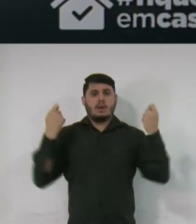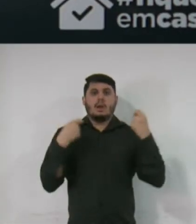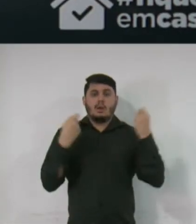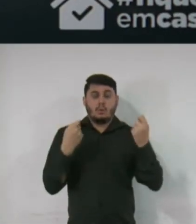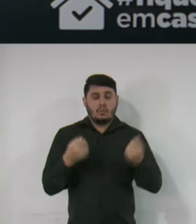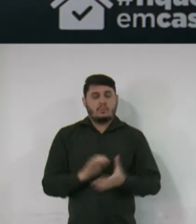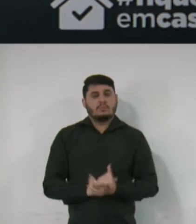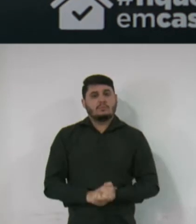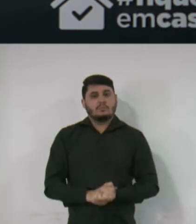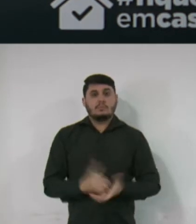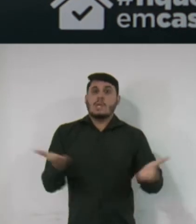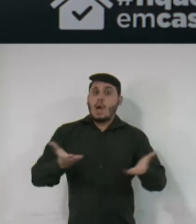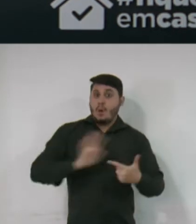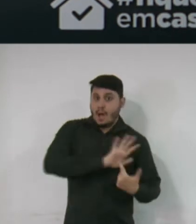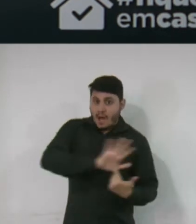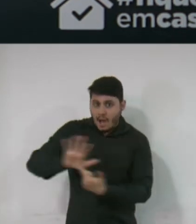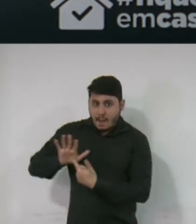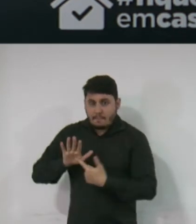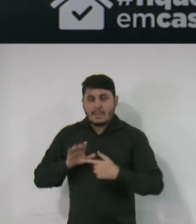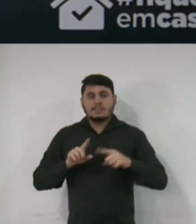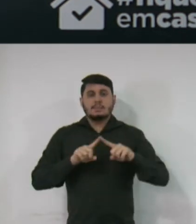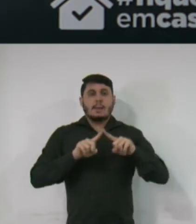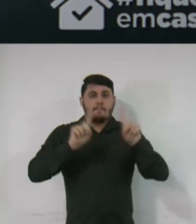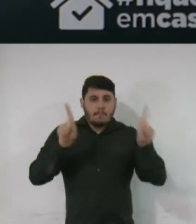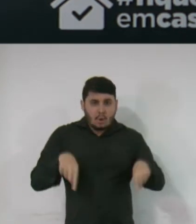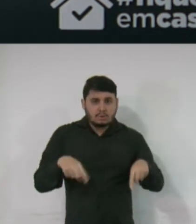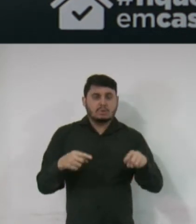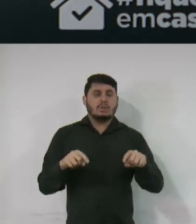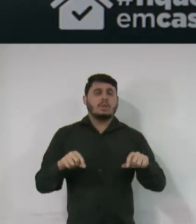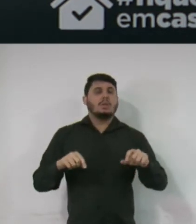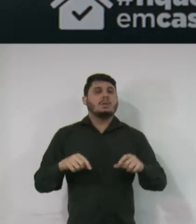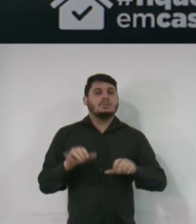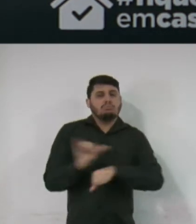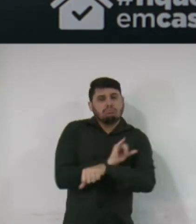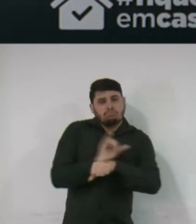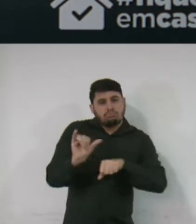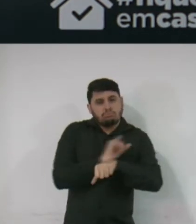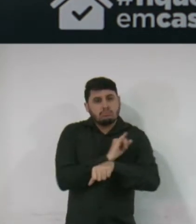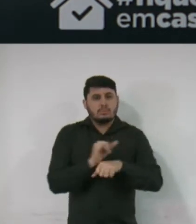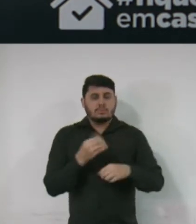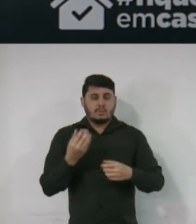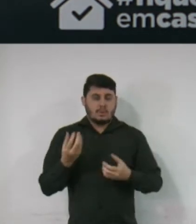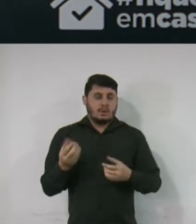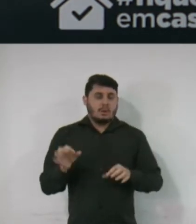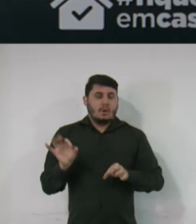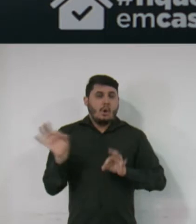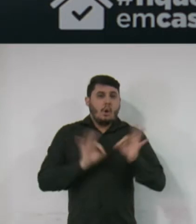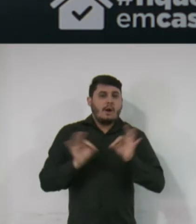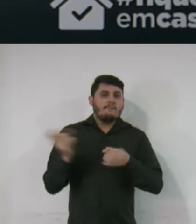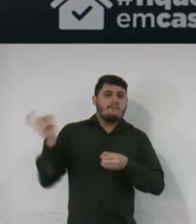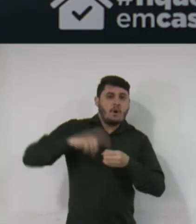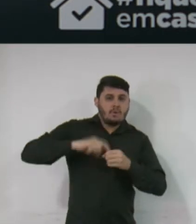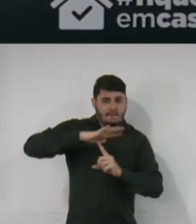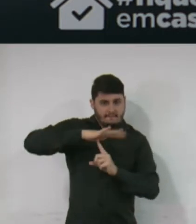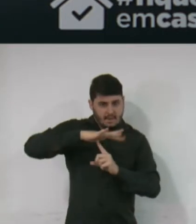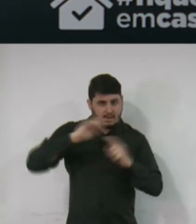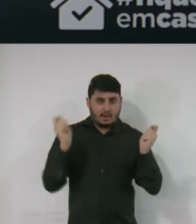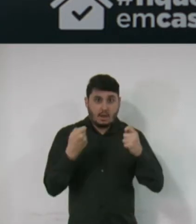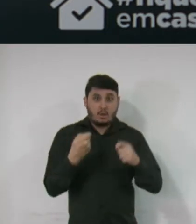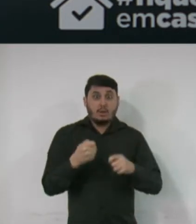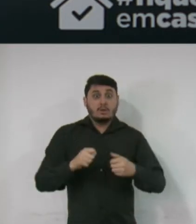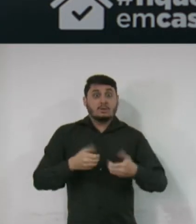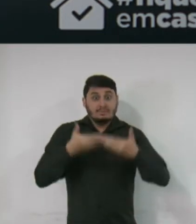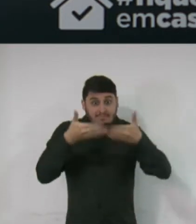vamos apresentar o nosso plano de ação para a Feira da Sulanca. O plano ele será colocado em prática tão logo Caruaru possa